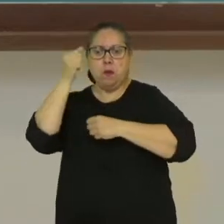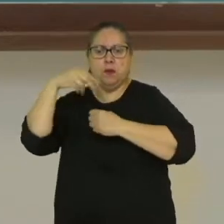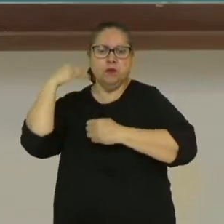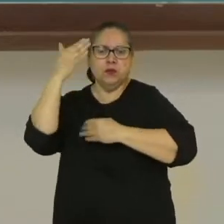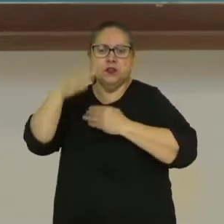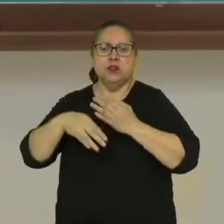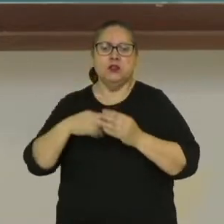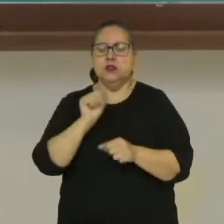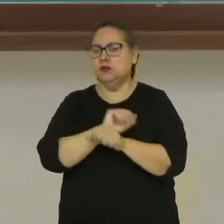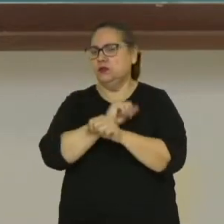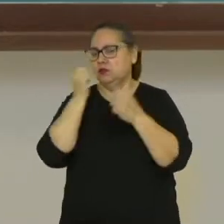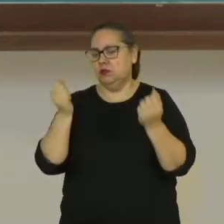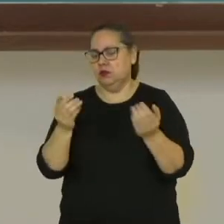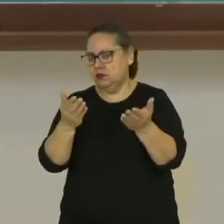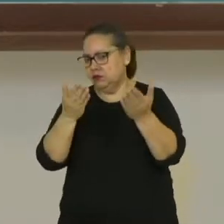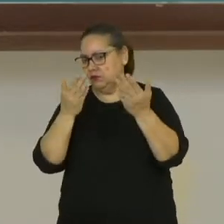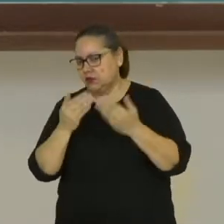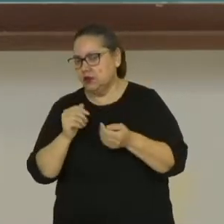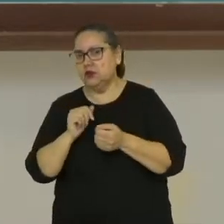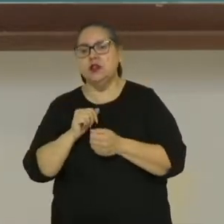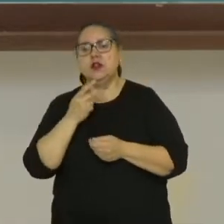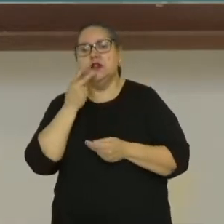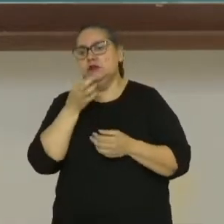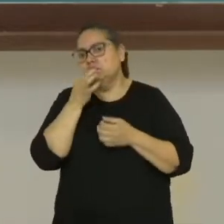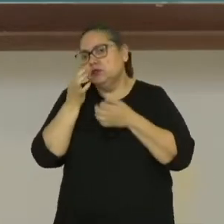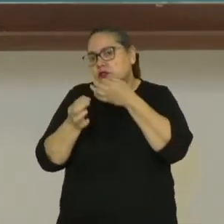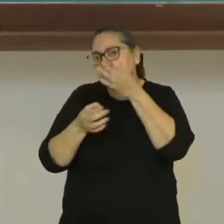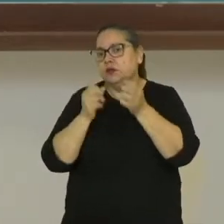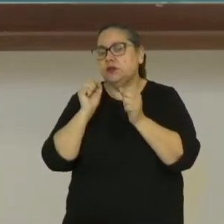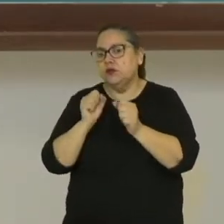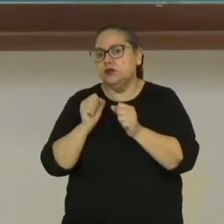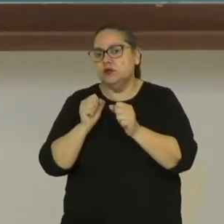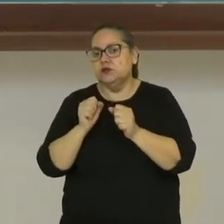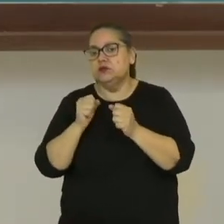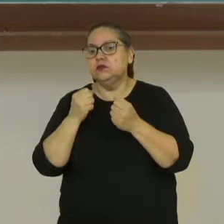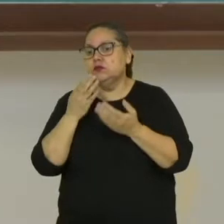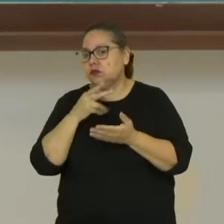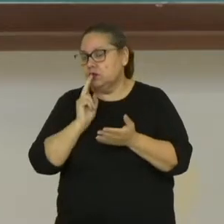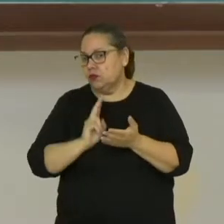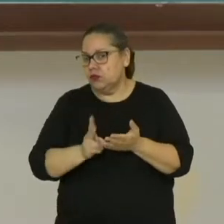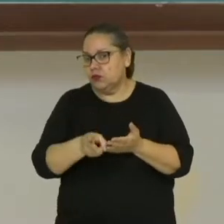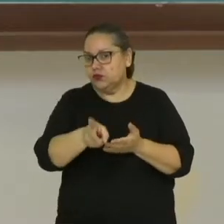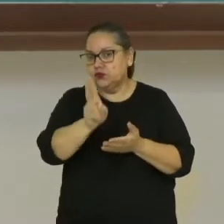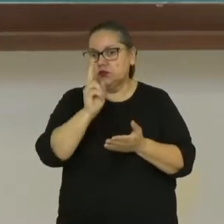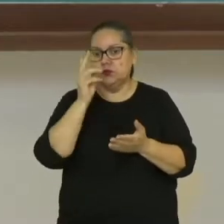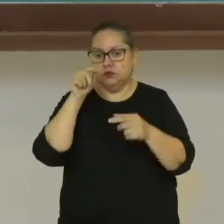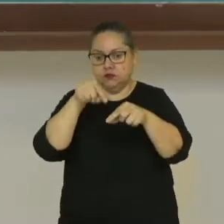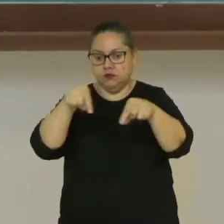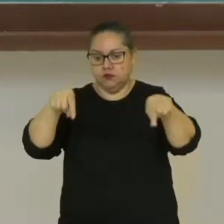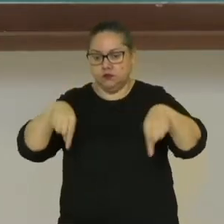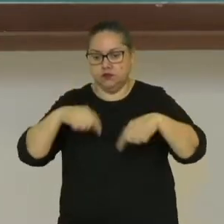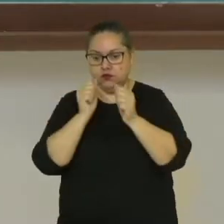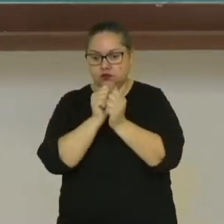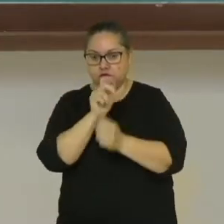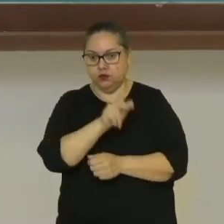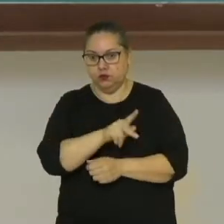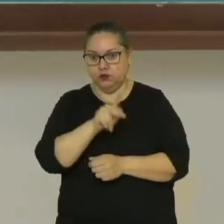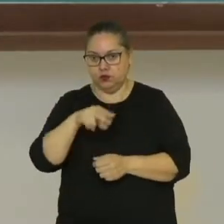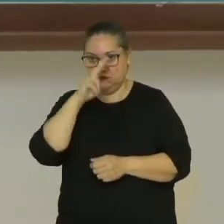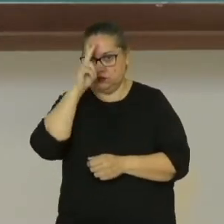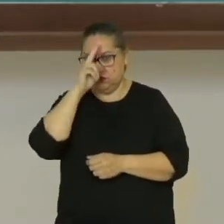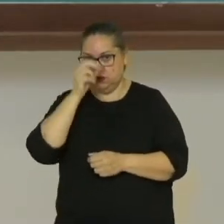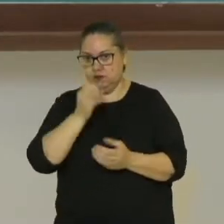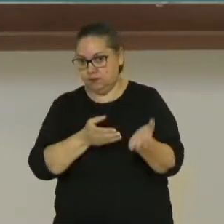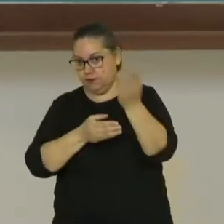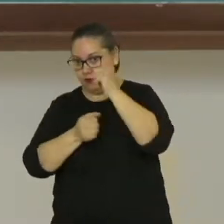Mas vamos aqui trazer a discussão e dicas para que vocês possam continuar em sala de aula junto com o seu professor de história.